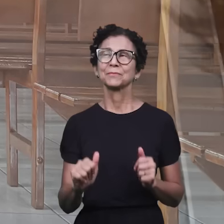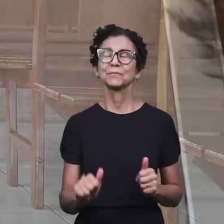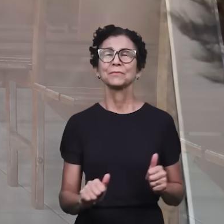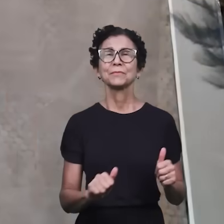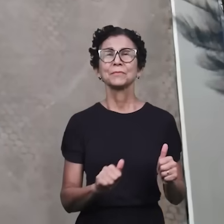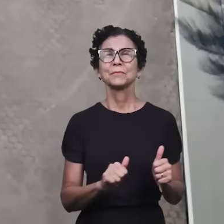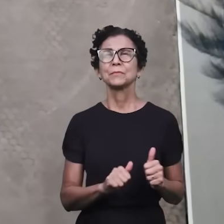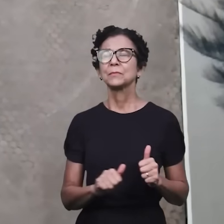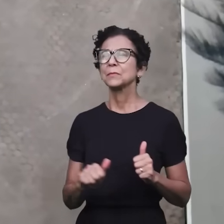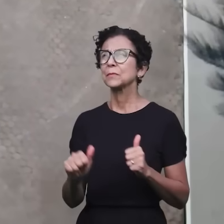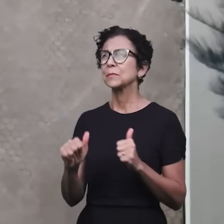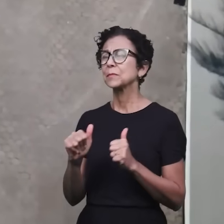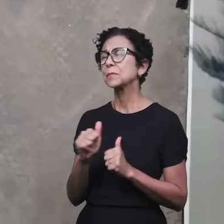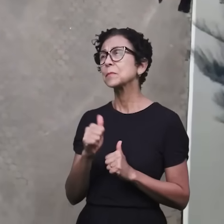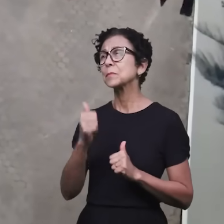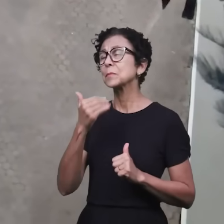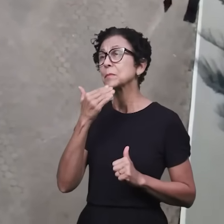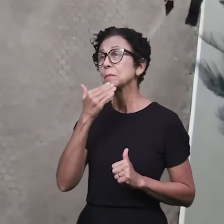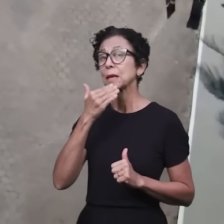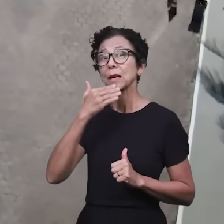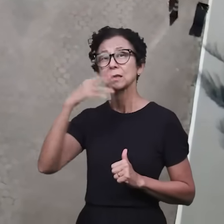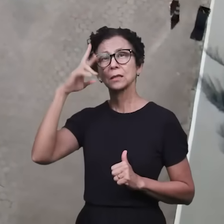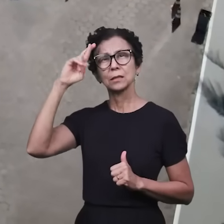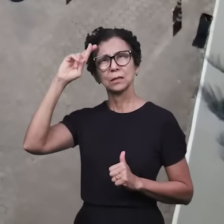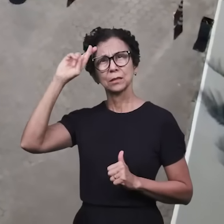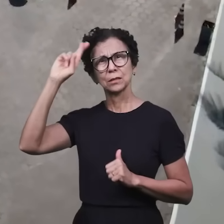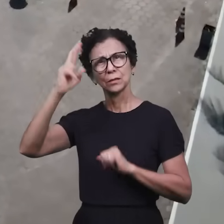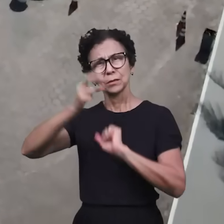e dá-me